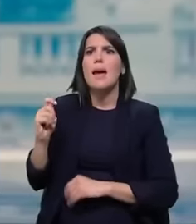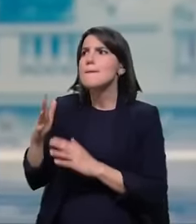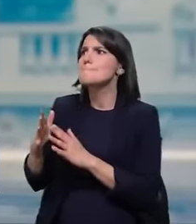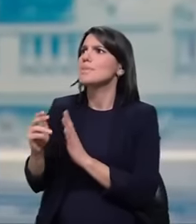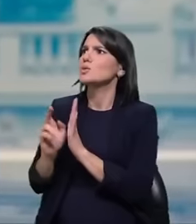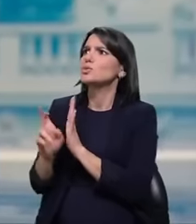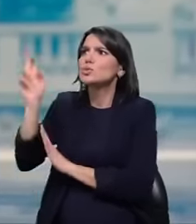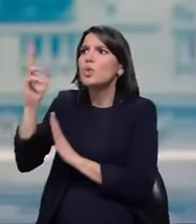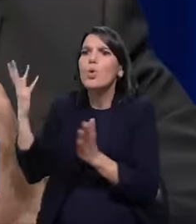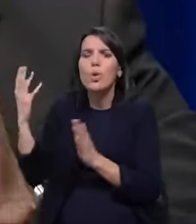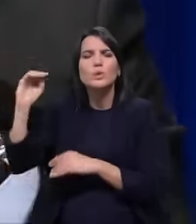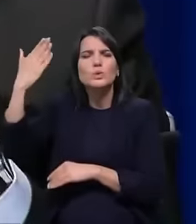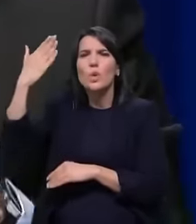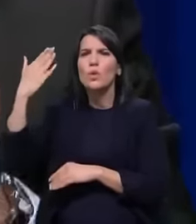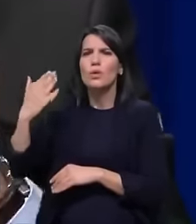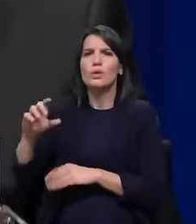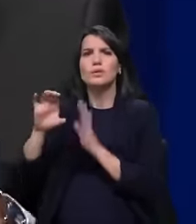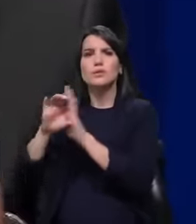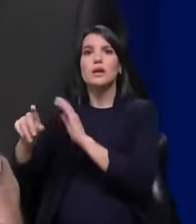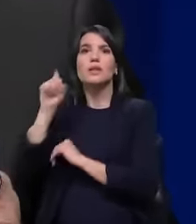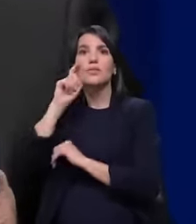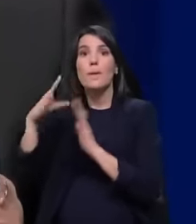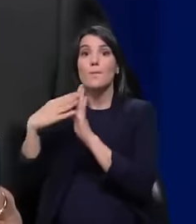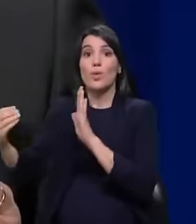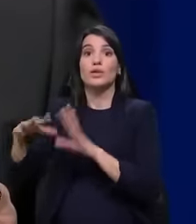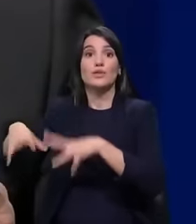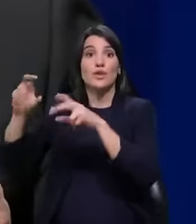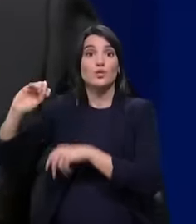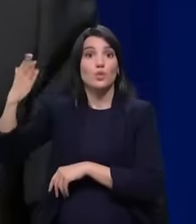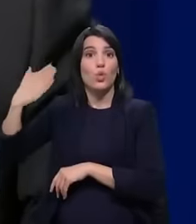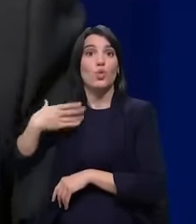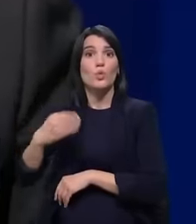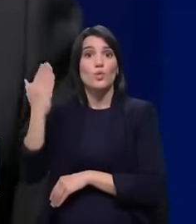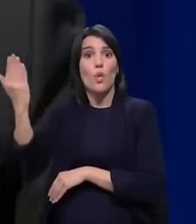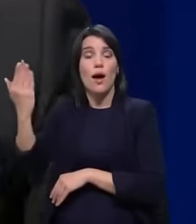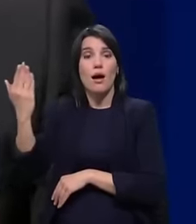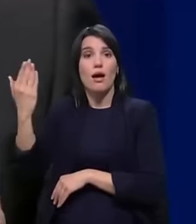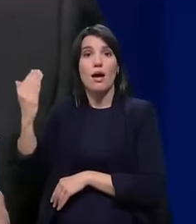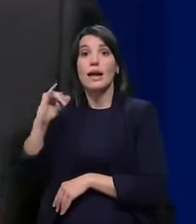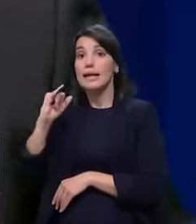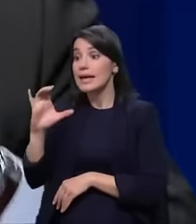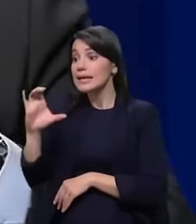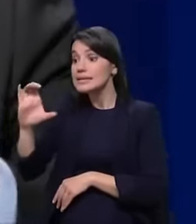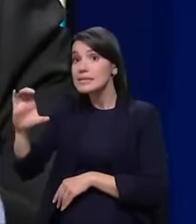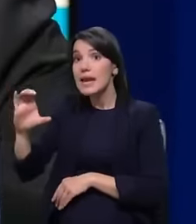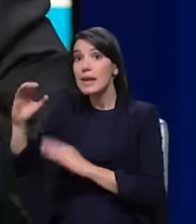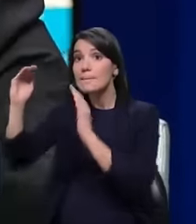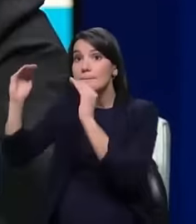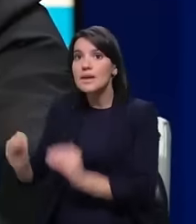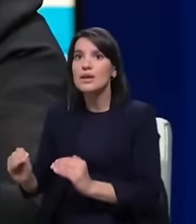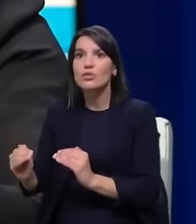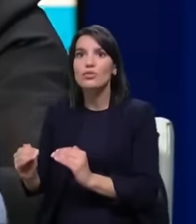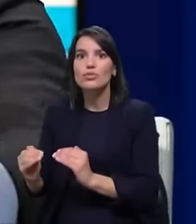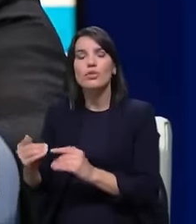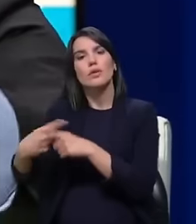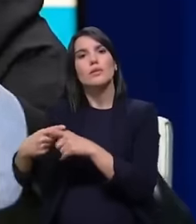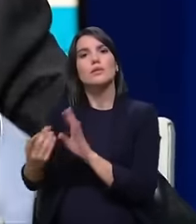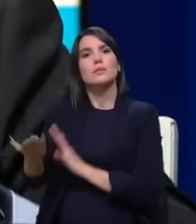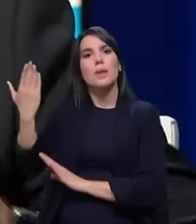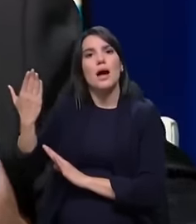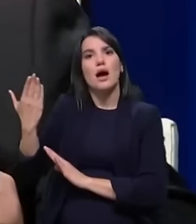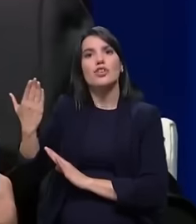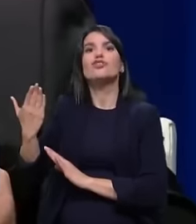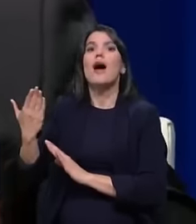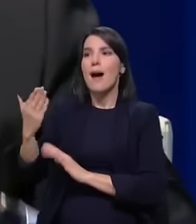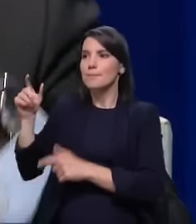Por isso, o Chega defende o que nos modelos mais desenvolvidos do mundo existe, que é menos IRC, que é o IRC ser mais atrativo para